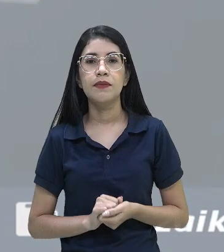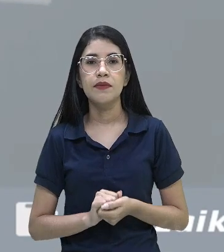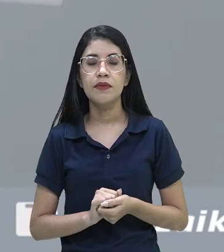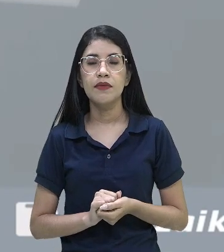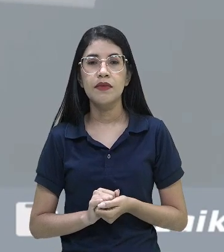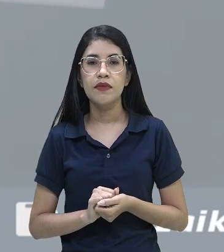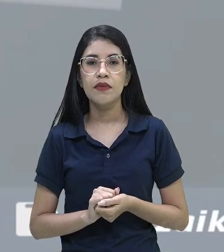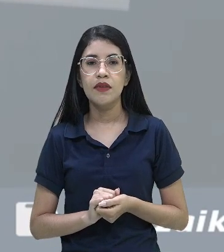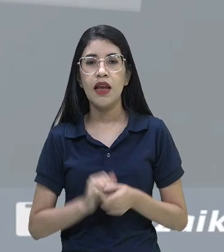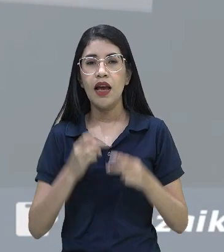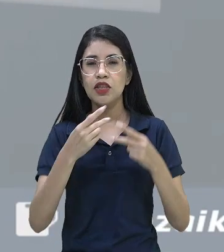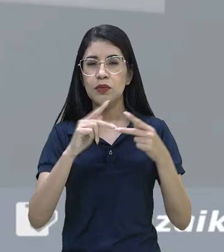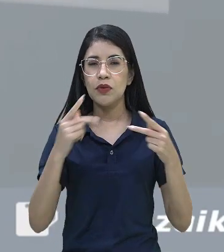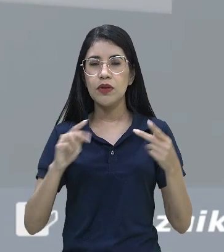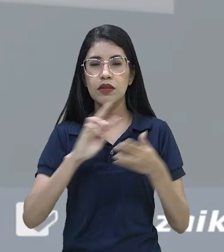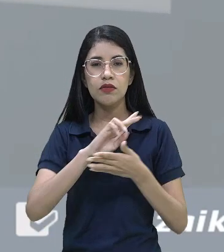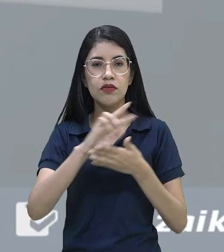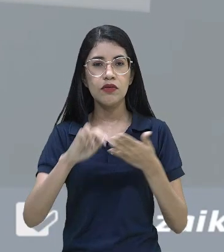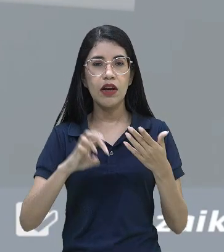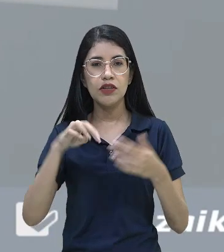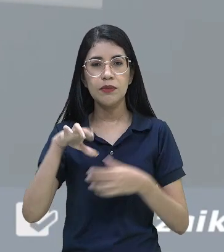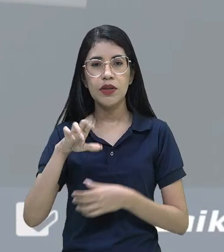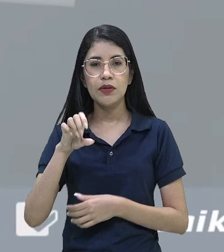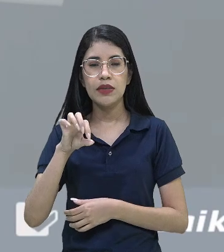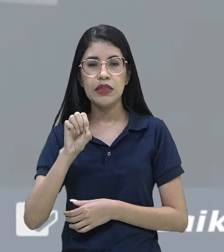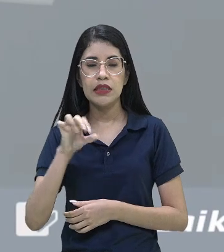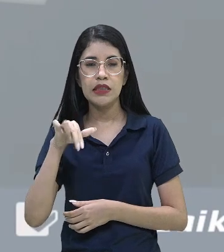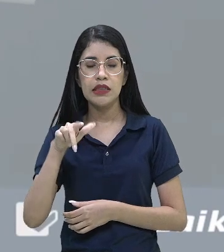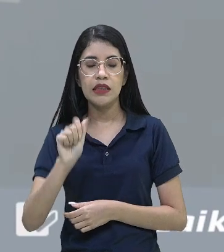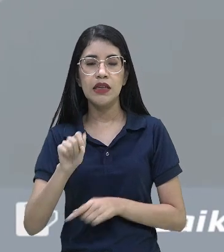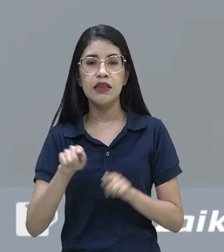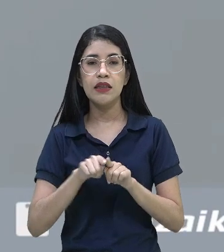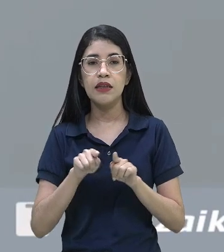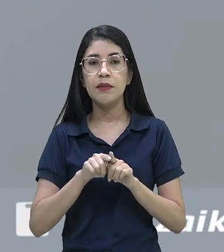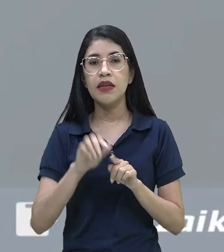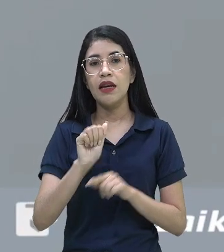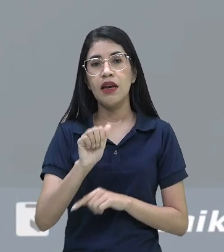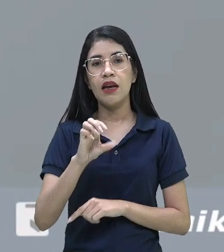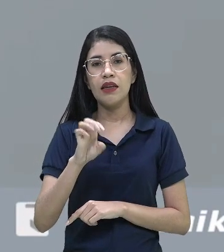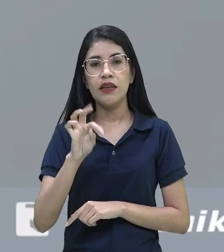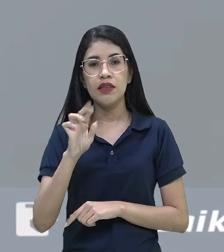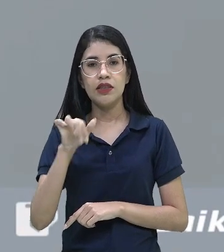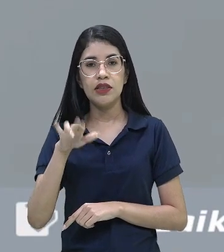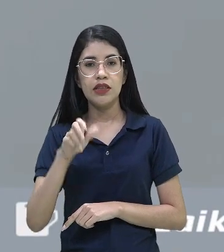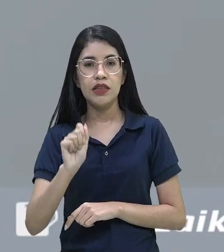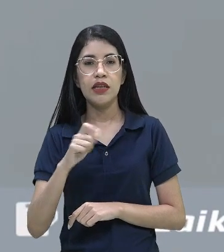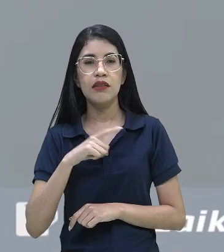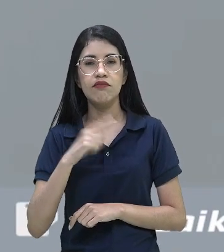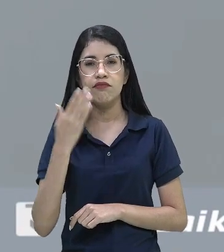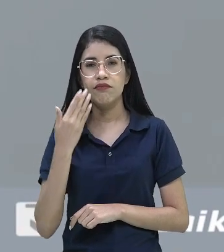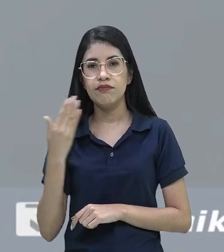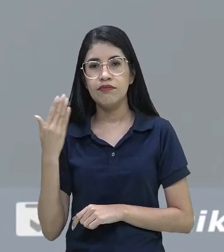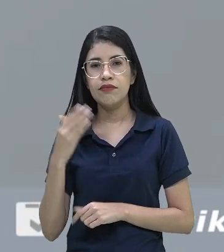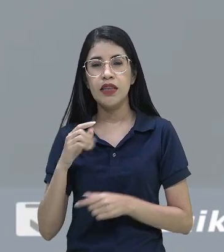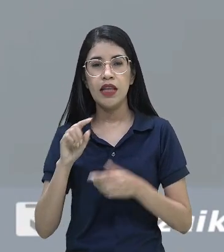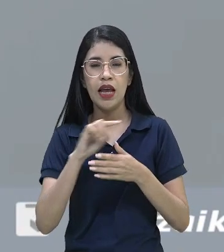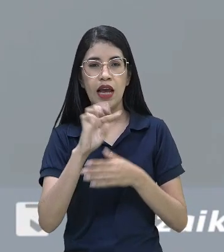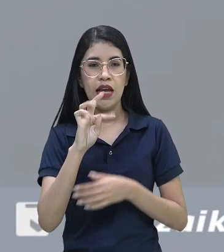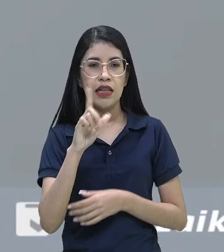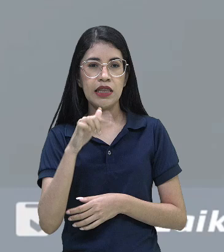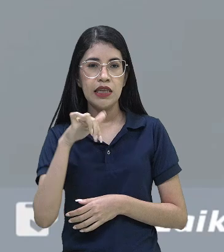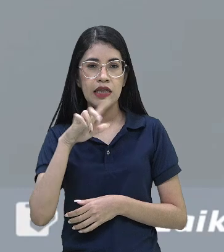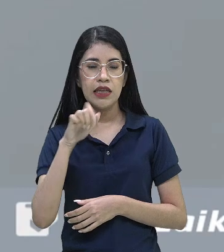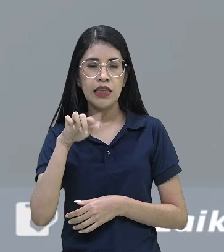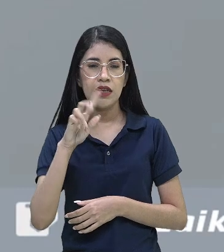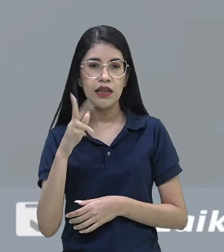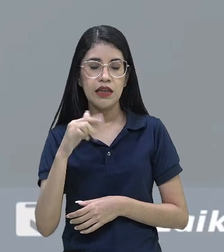cadeias proteicas de miosina e actina, que acontecem dentro dessa linha Z, esse espaço delimitado ali, que está dentro do sarcômero.